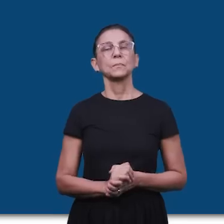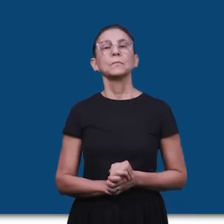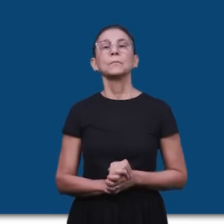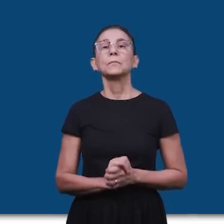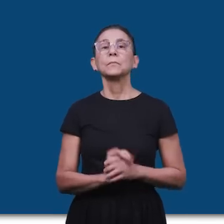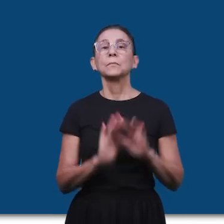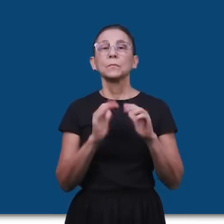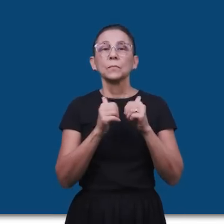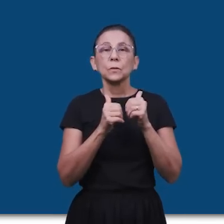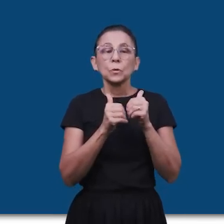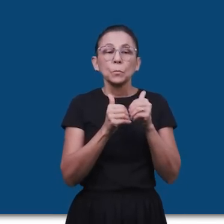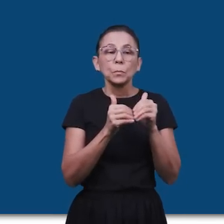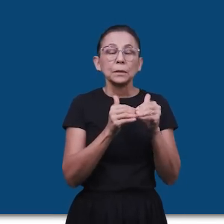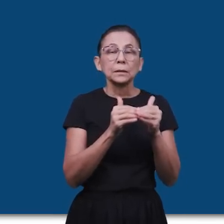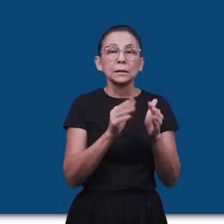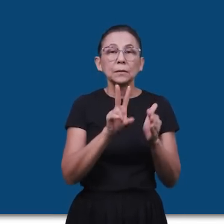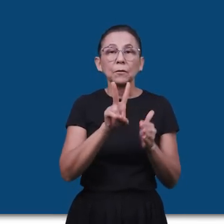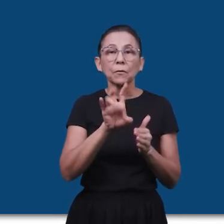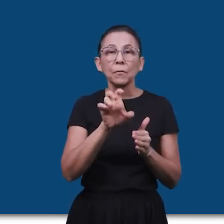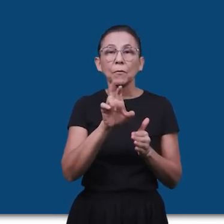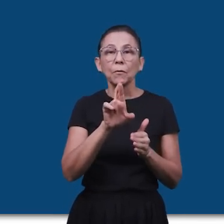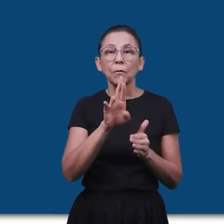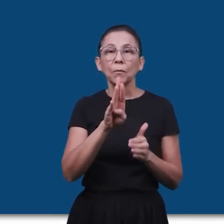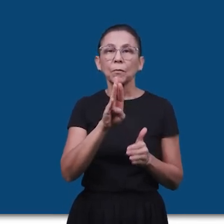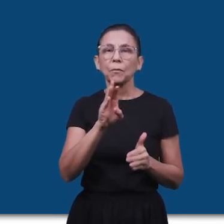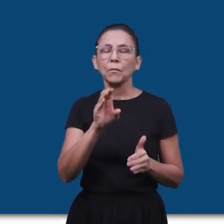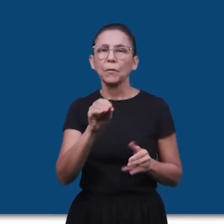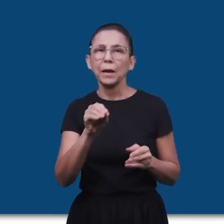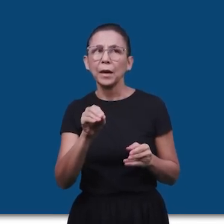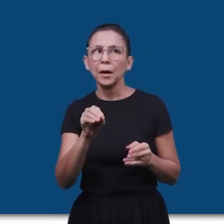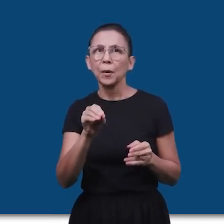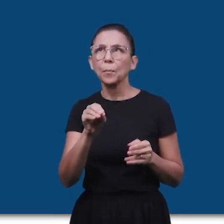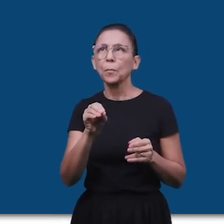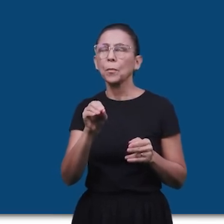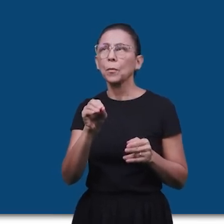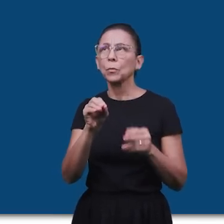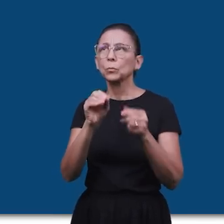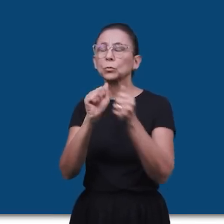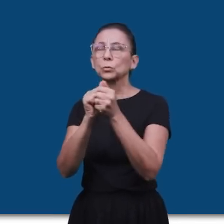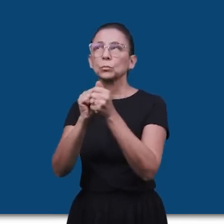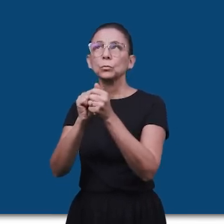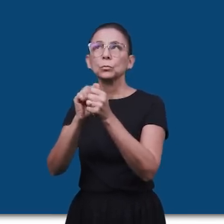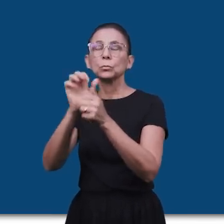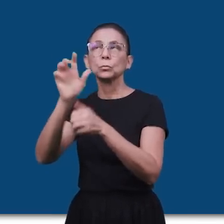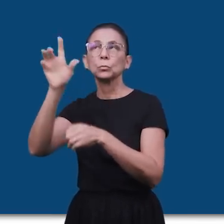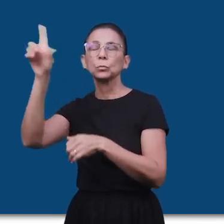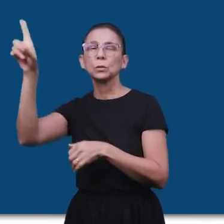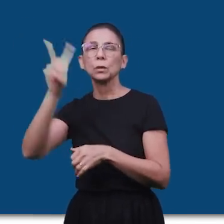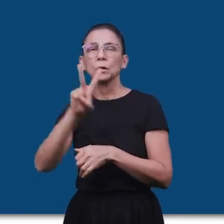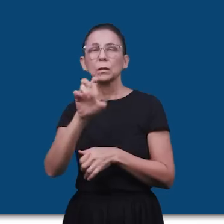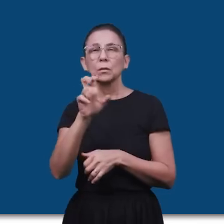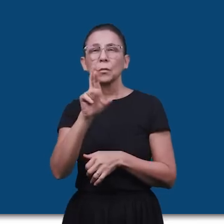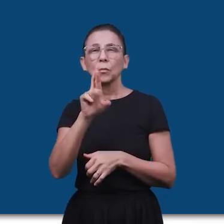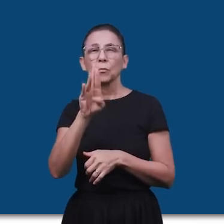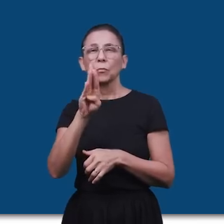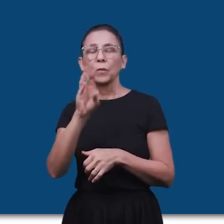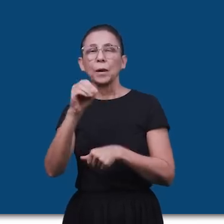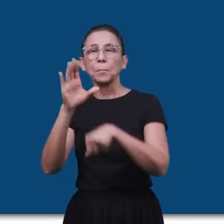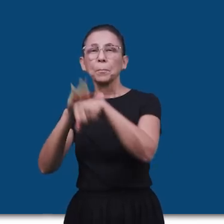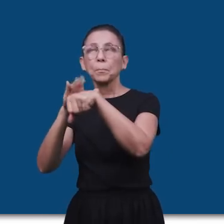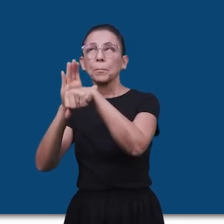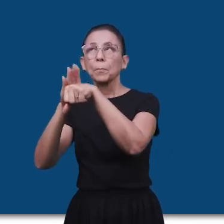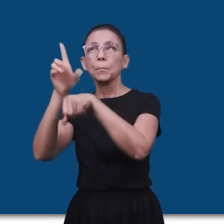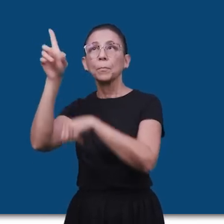No princípio era o Verbo, e o Verbo estava com Deus, e o Verbo